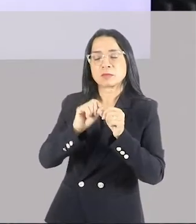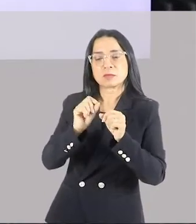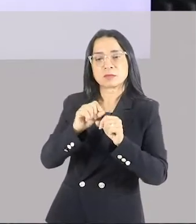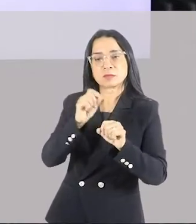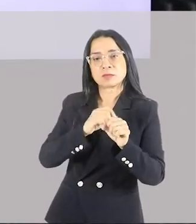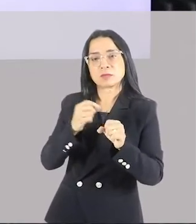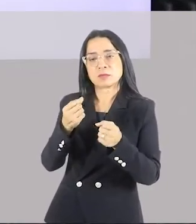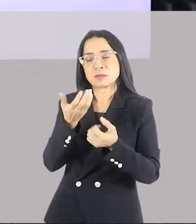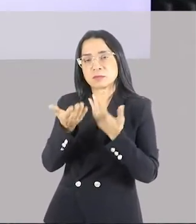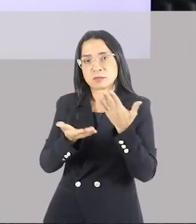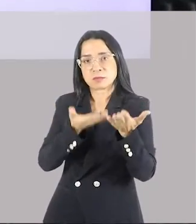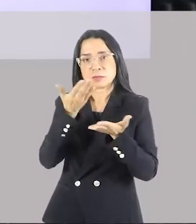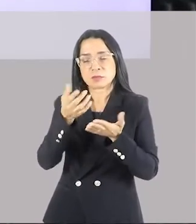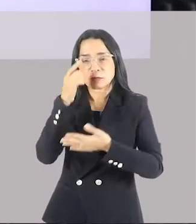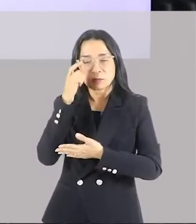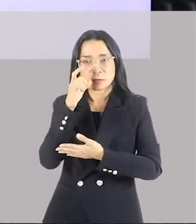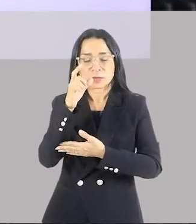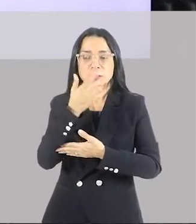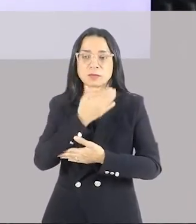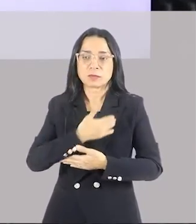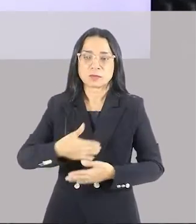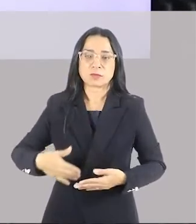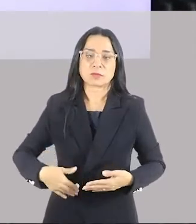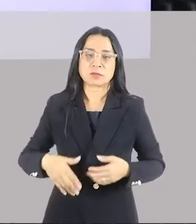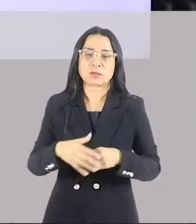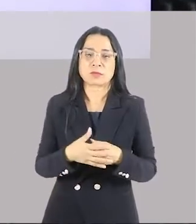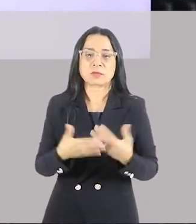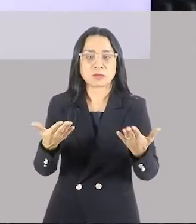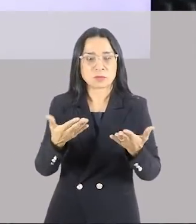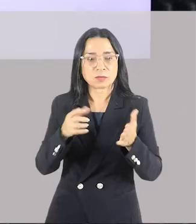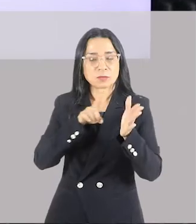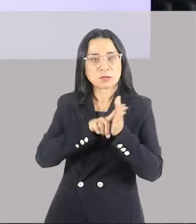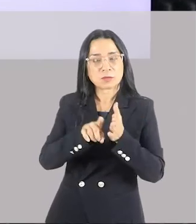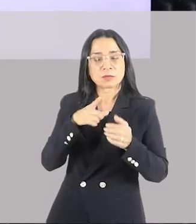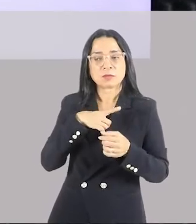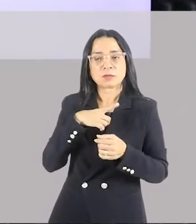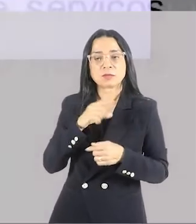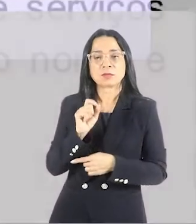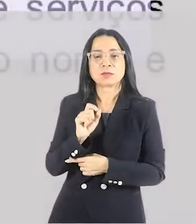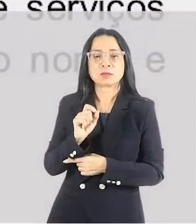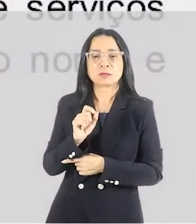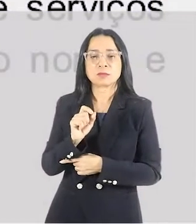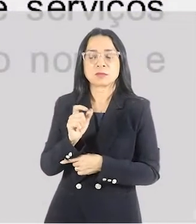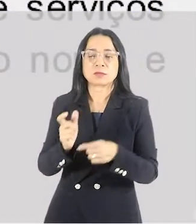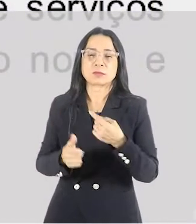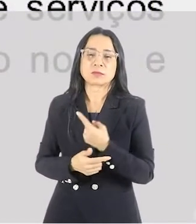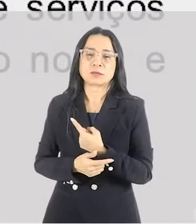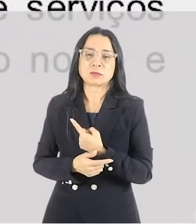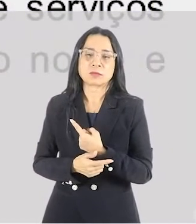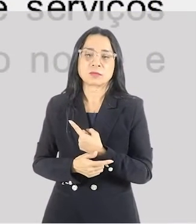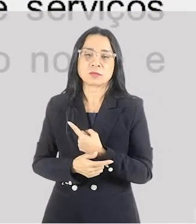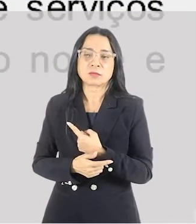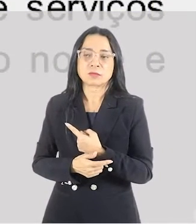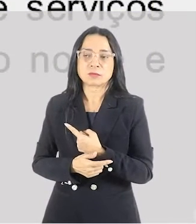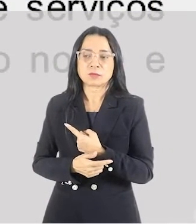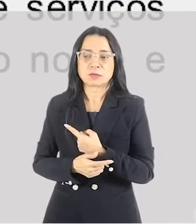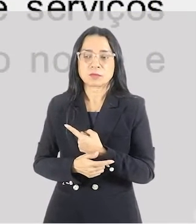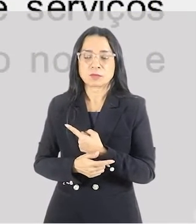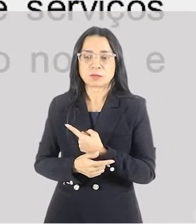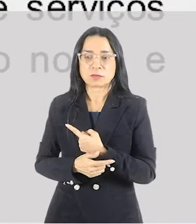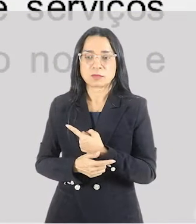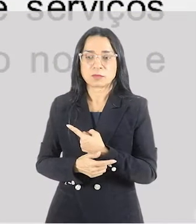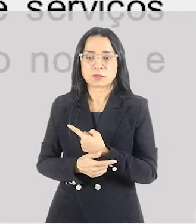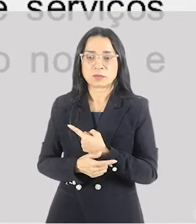serviço de interesse público. Indo para as questões, nós temos aqui a opção para assinalar a alternativa